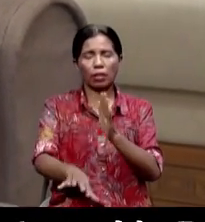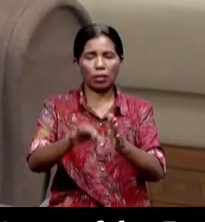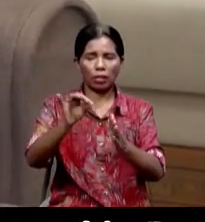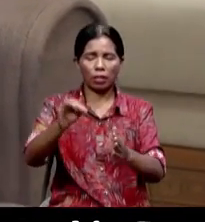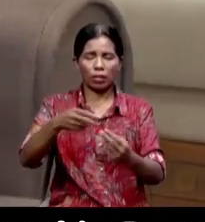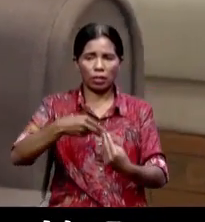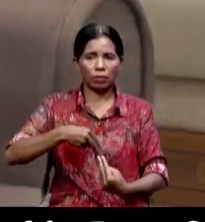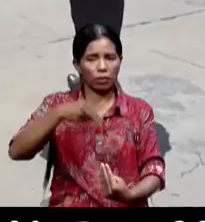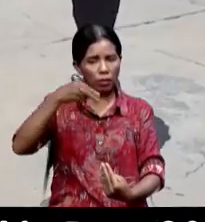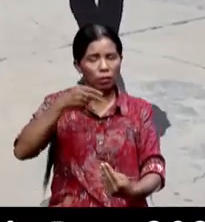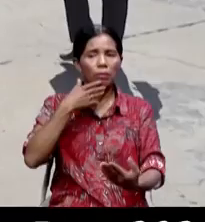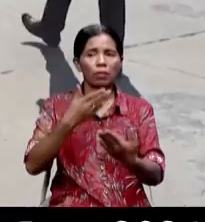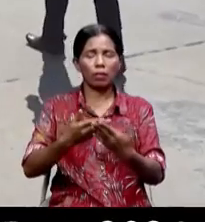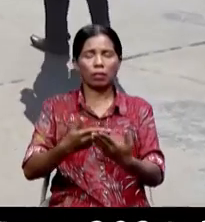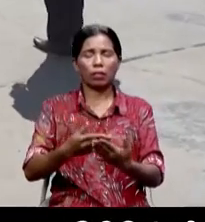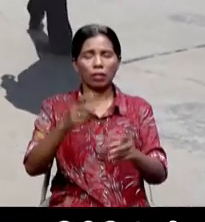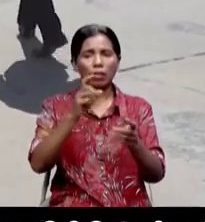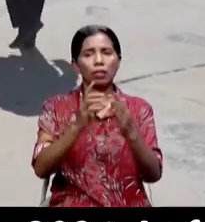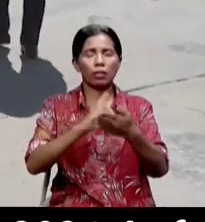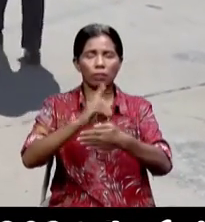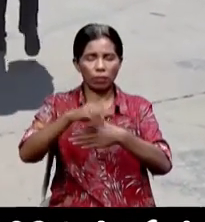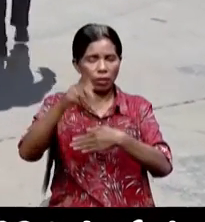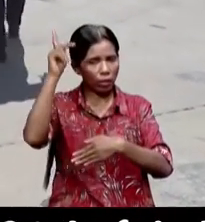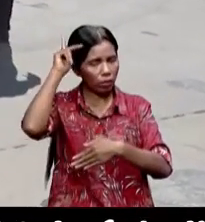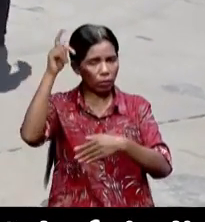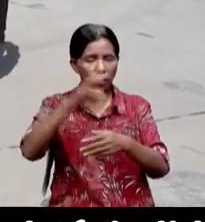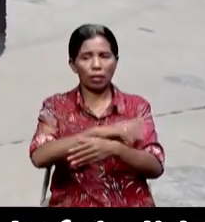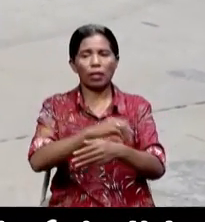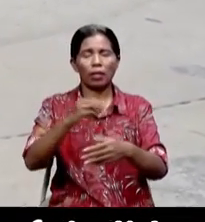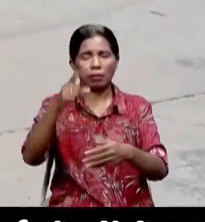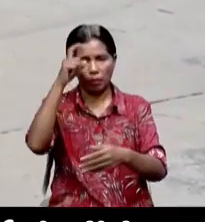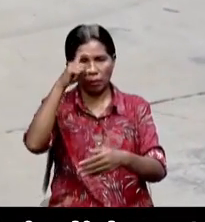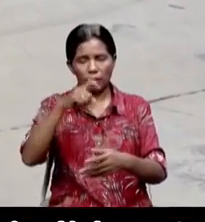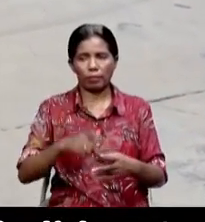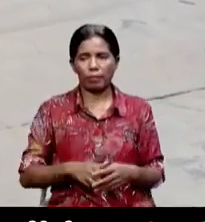nebediak, Hodi desenvolve sirne kakutak atau saya matenik. Agustino da Costa, Mateus Romario, Ziemen.